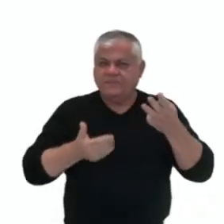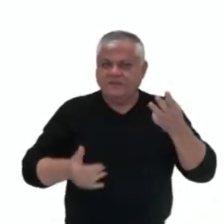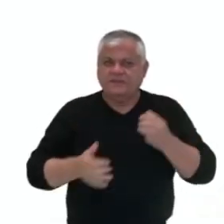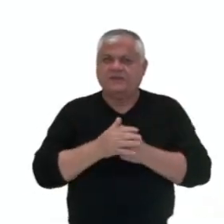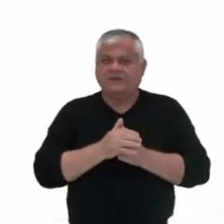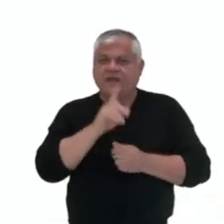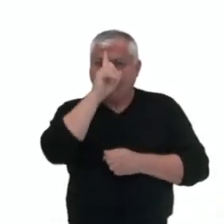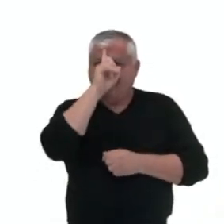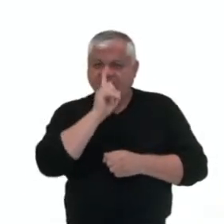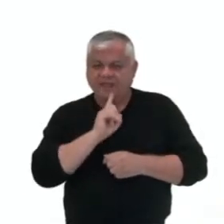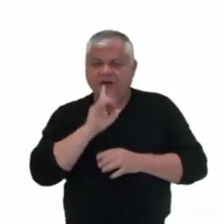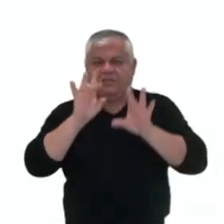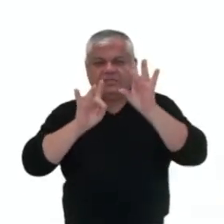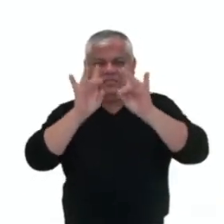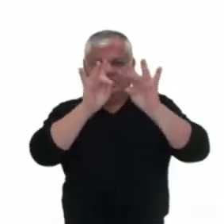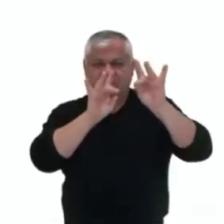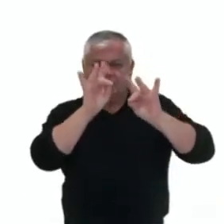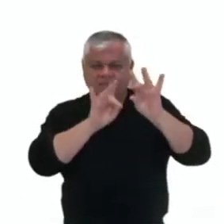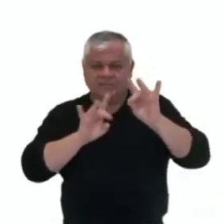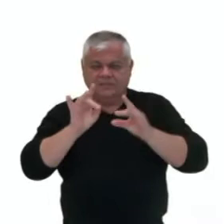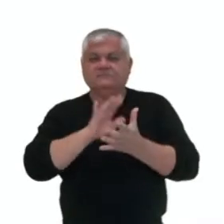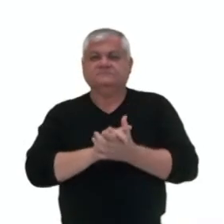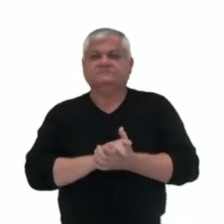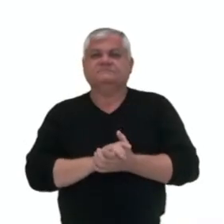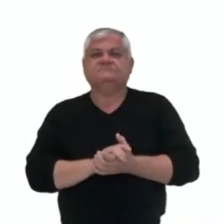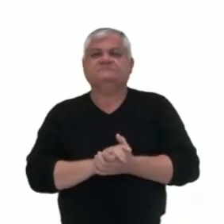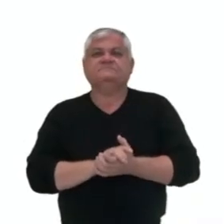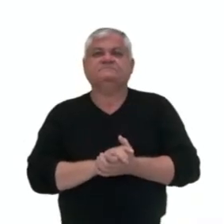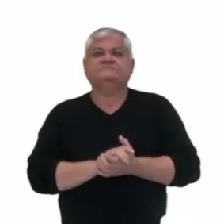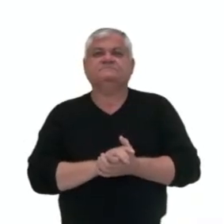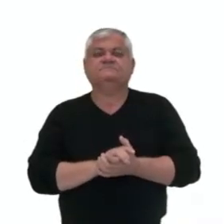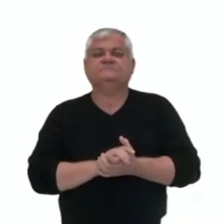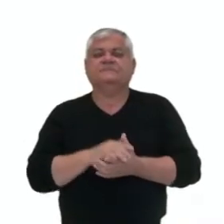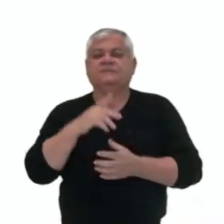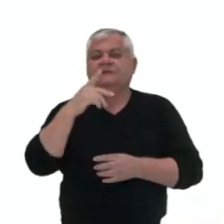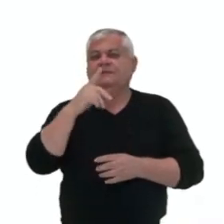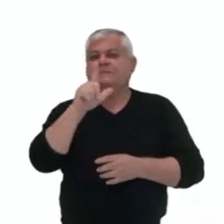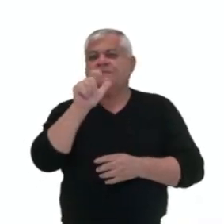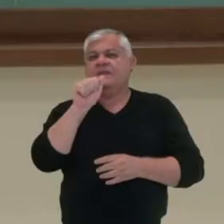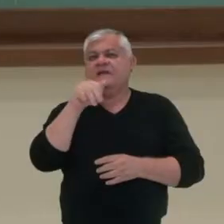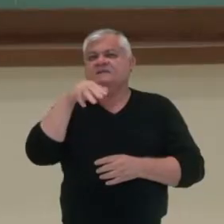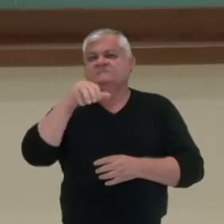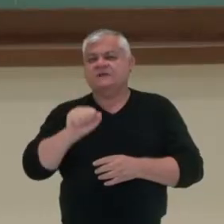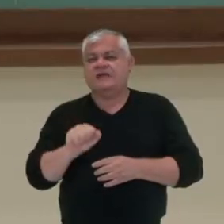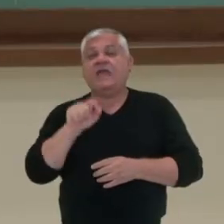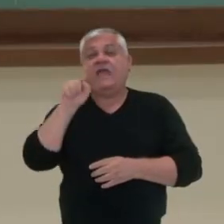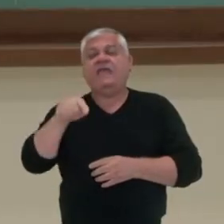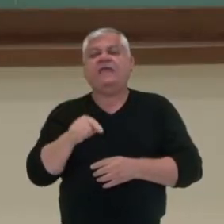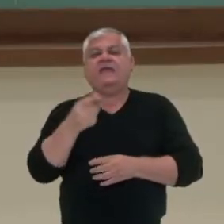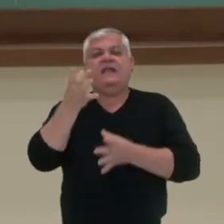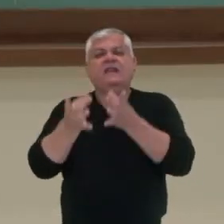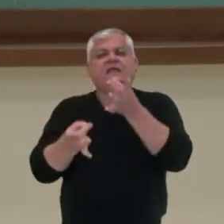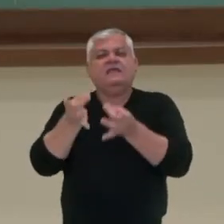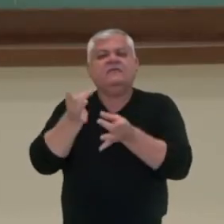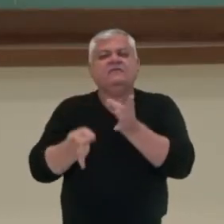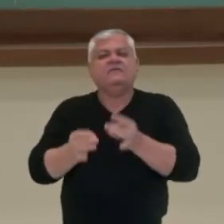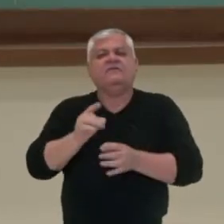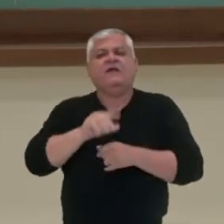plasma, fica ali na parte superior do tubinho. O plasma, então. Plasma é a parte líquida,